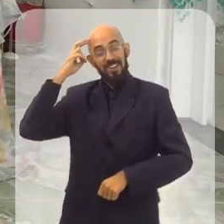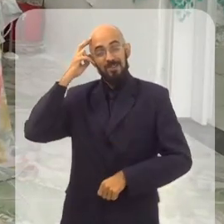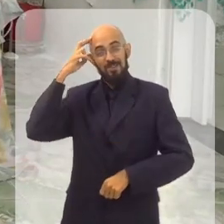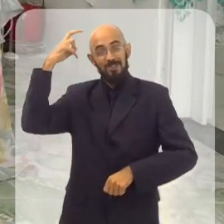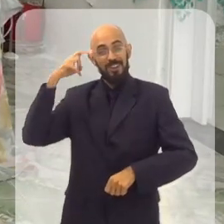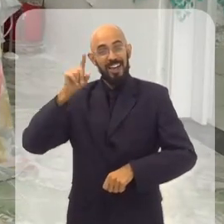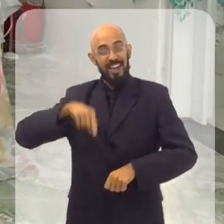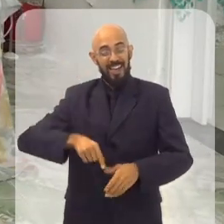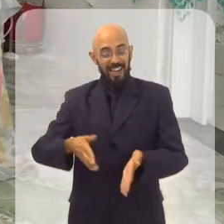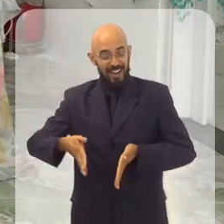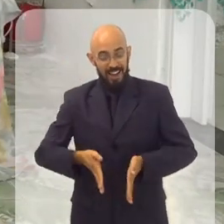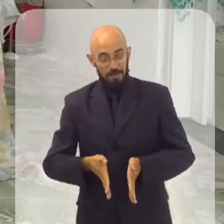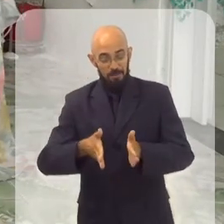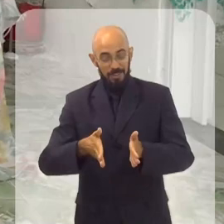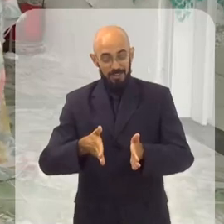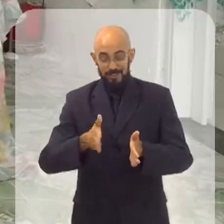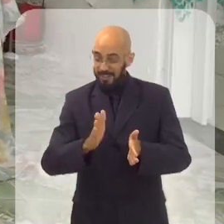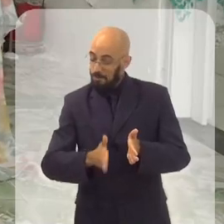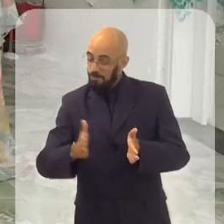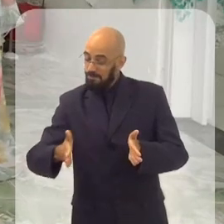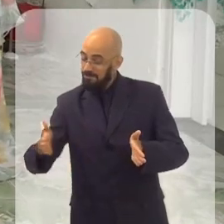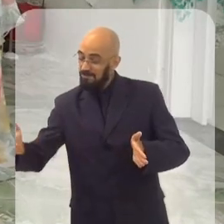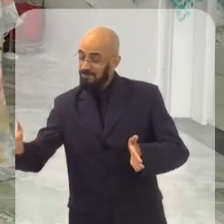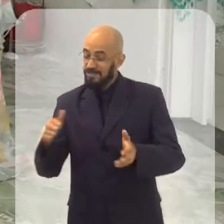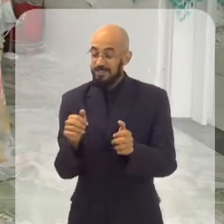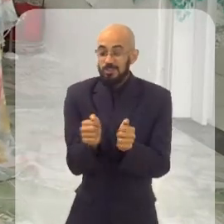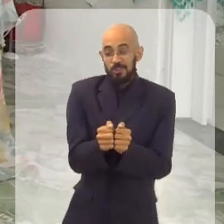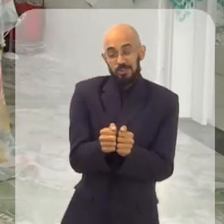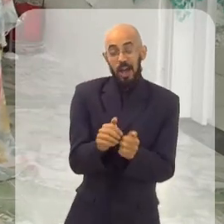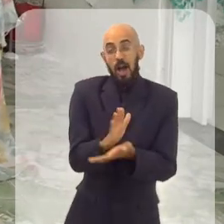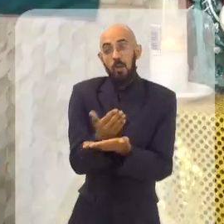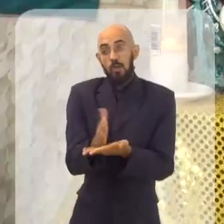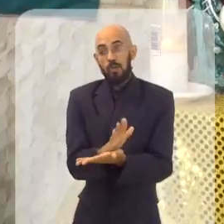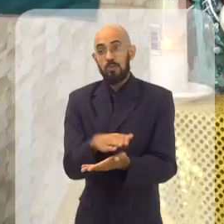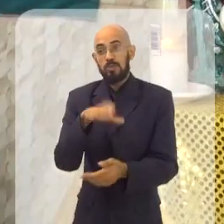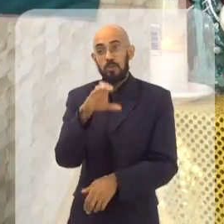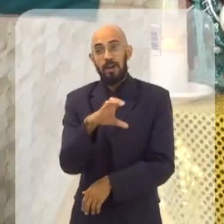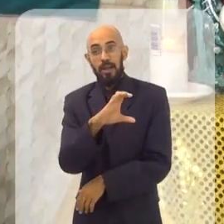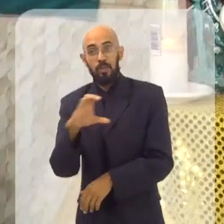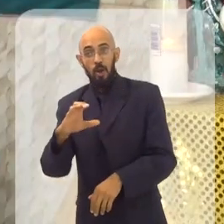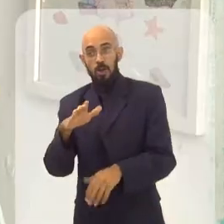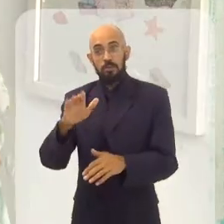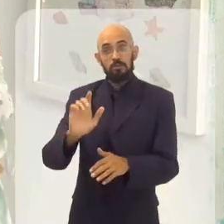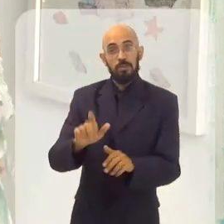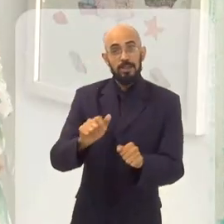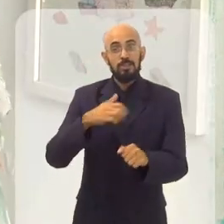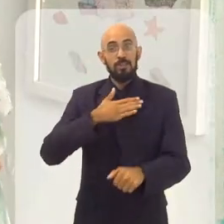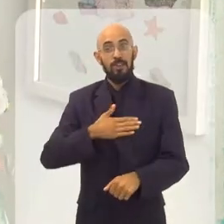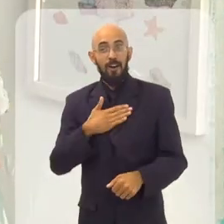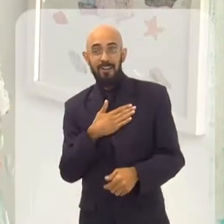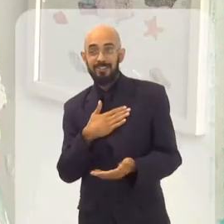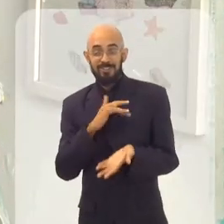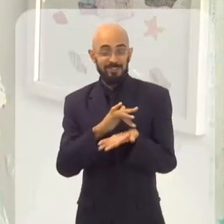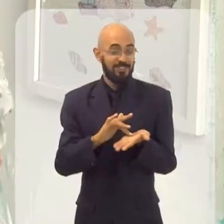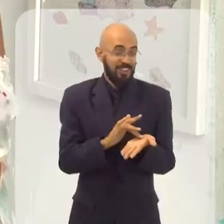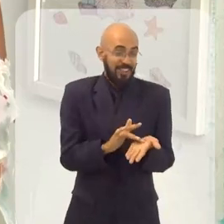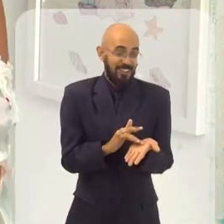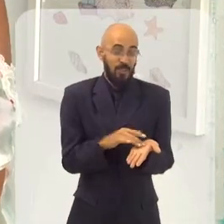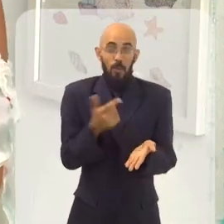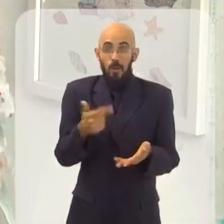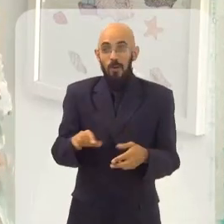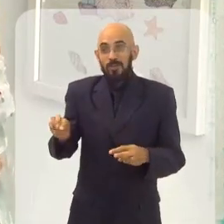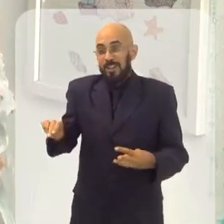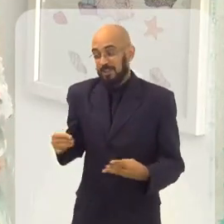são caminhos paralelos. Tá? Porque tem pessoas que são católicos, mas gostam do cigano. Né?